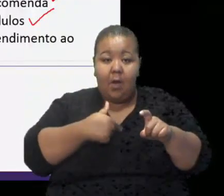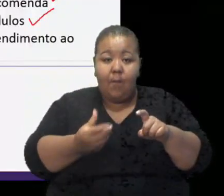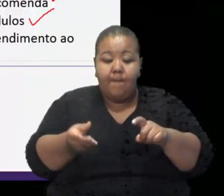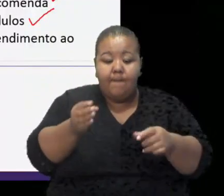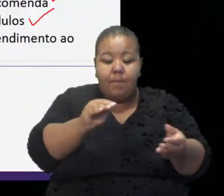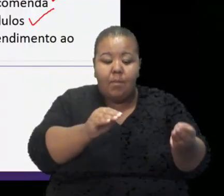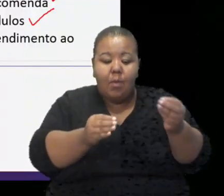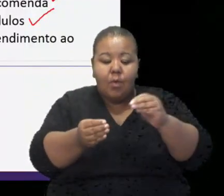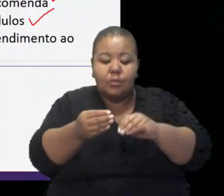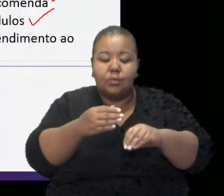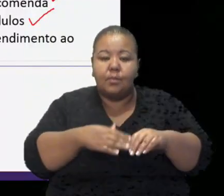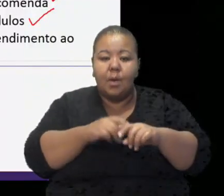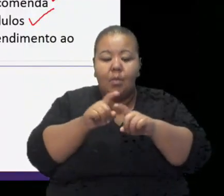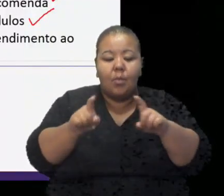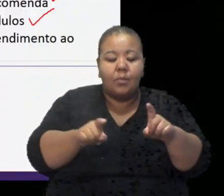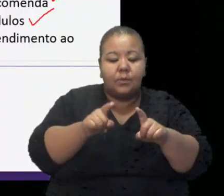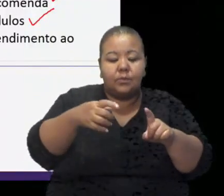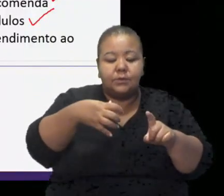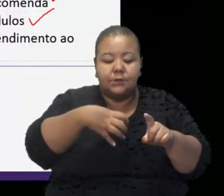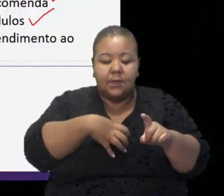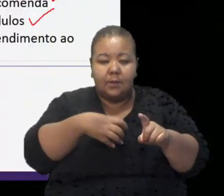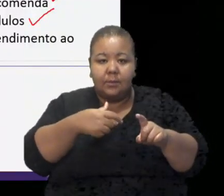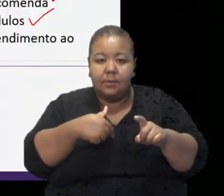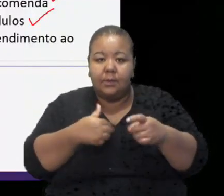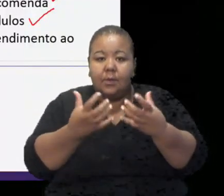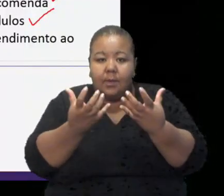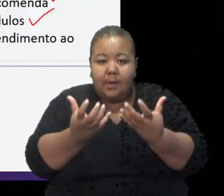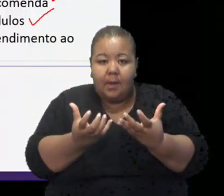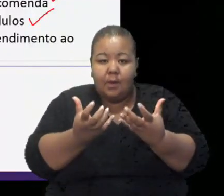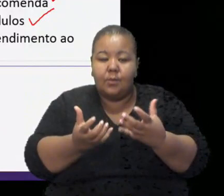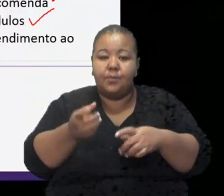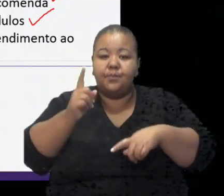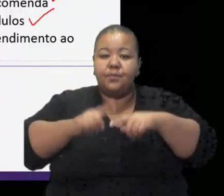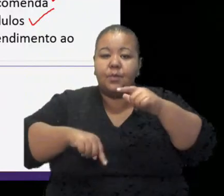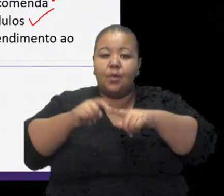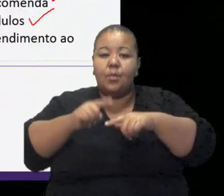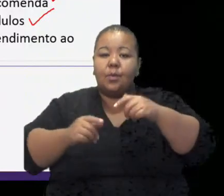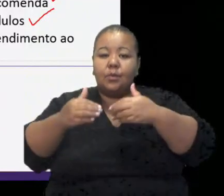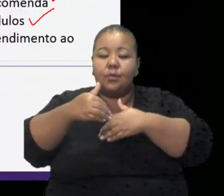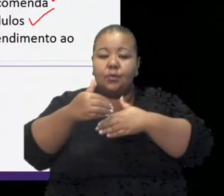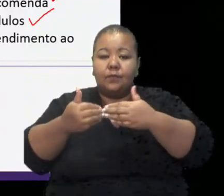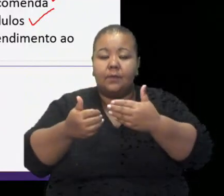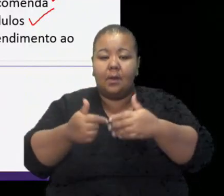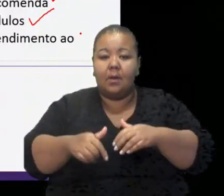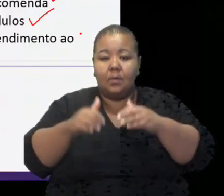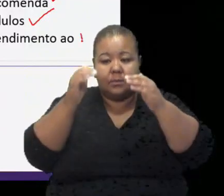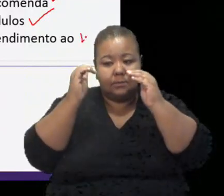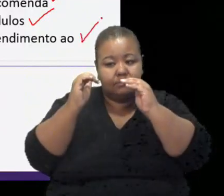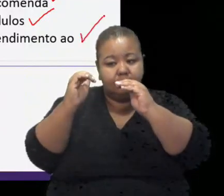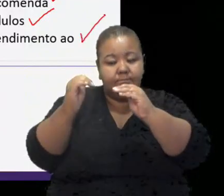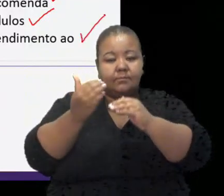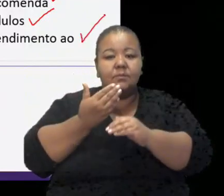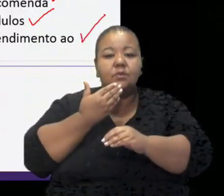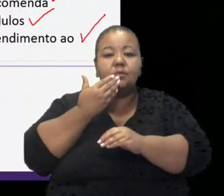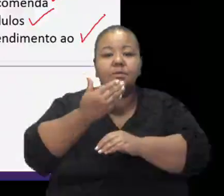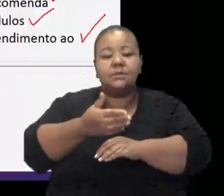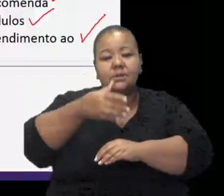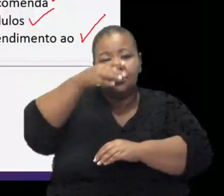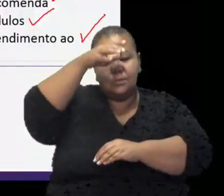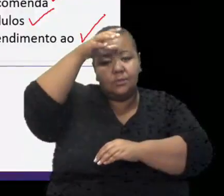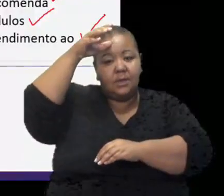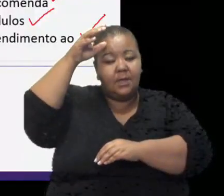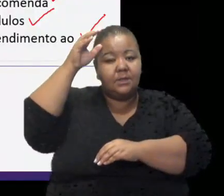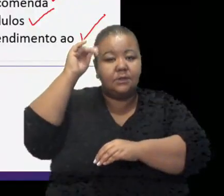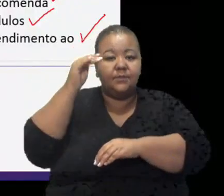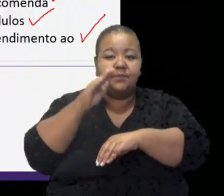que eu quero, né? O produto final, geralmente, ele respeita a solicitação do cliente e o prazo médio de